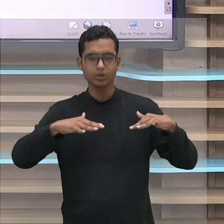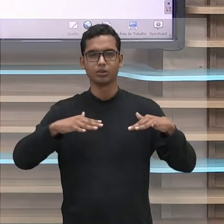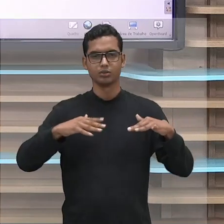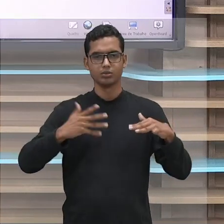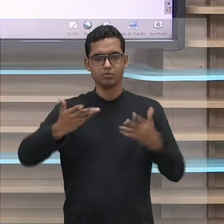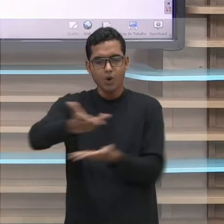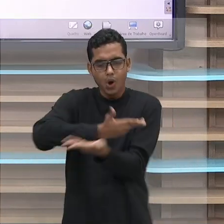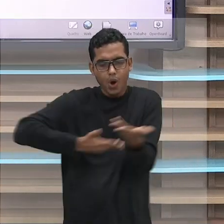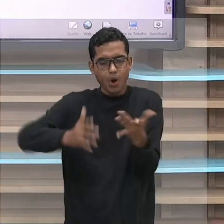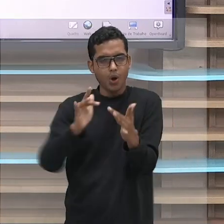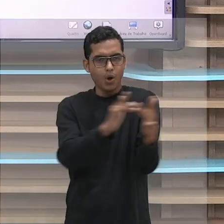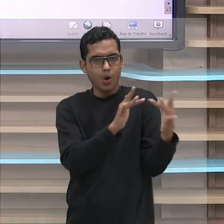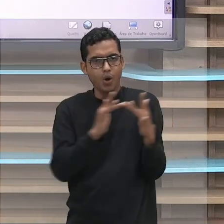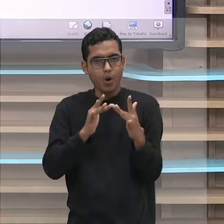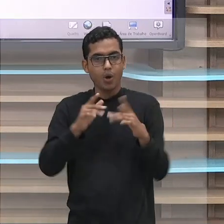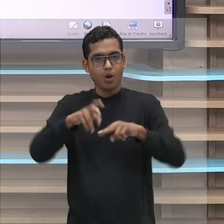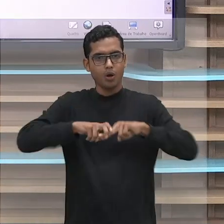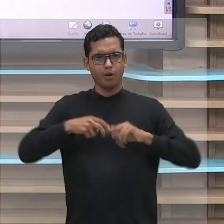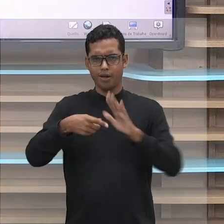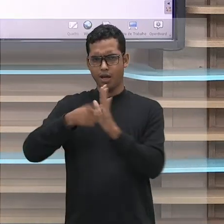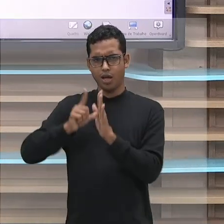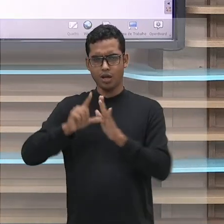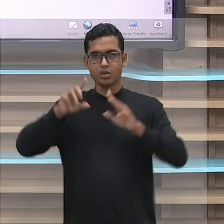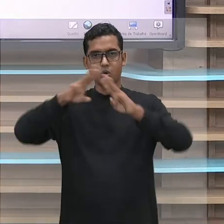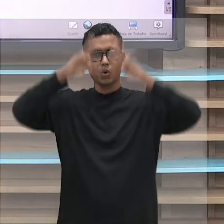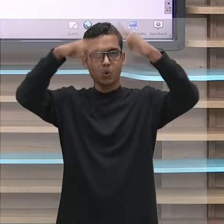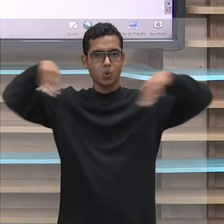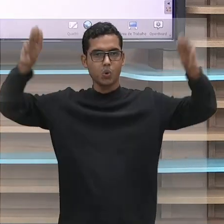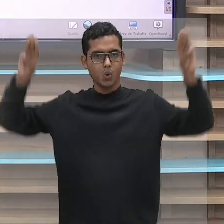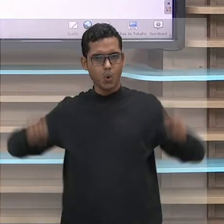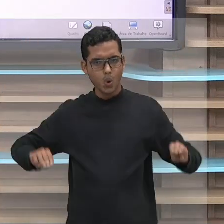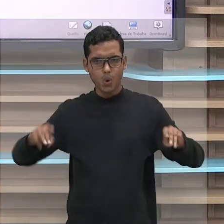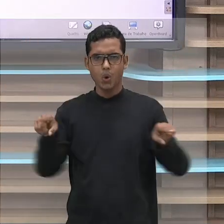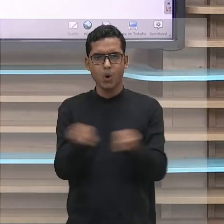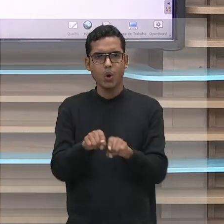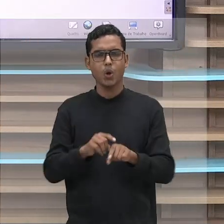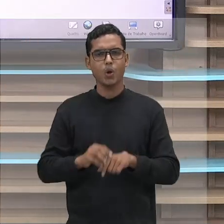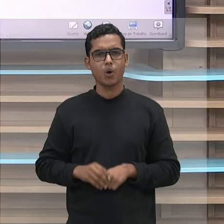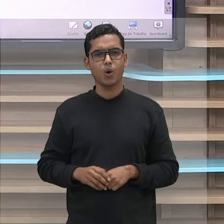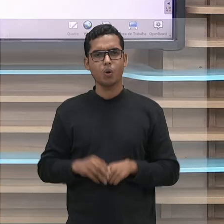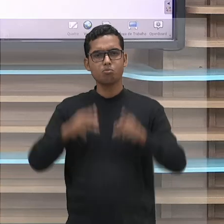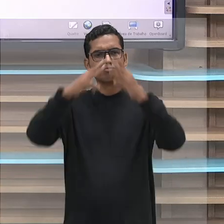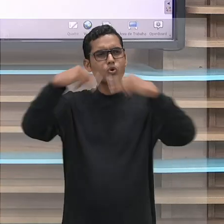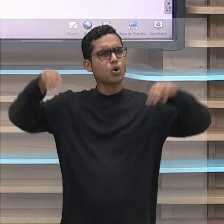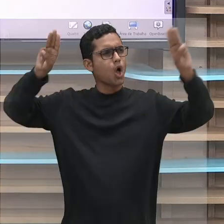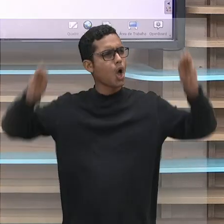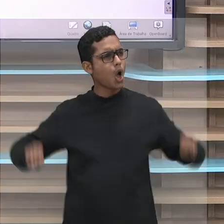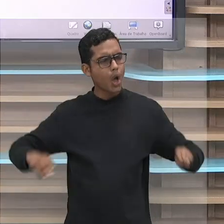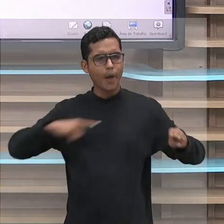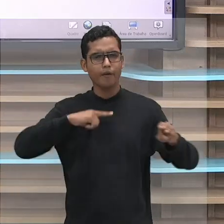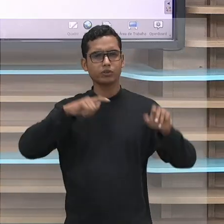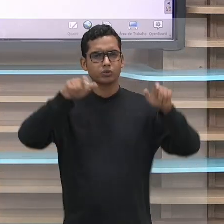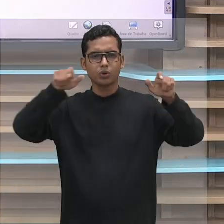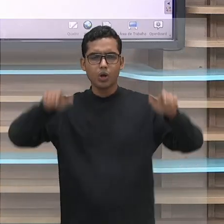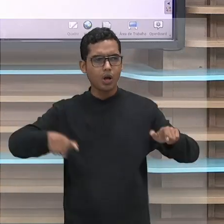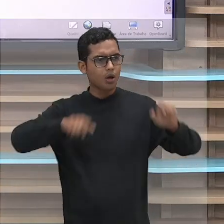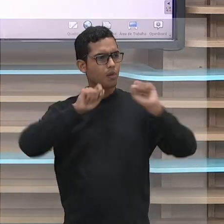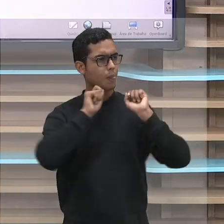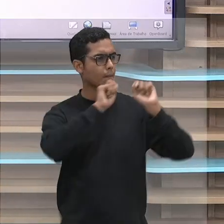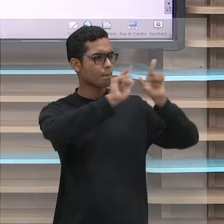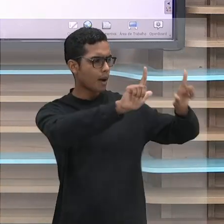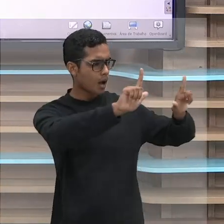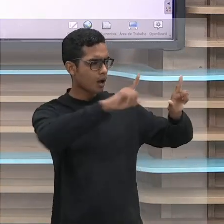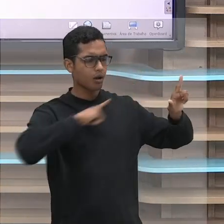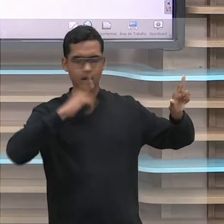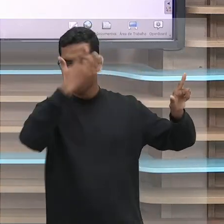quê? Nas paredes dos museus, certo? Ficava, não tinha até delimitava o espaço e, a partir